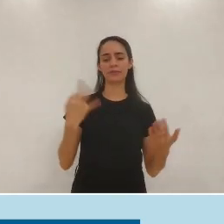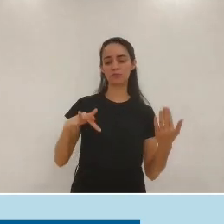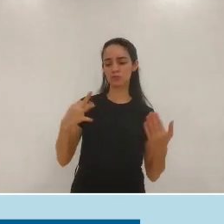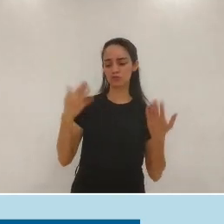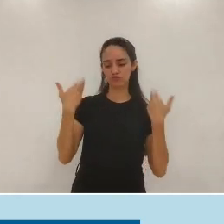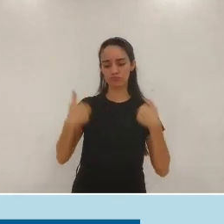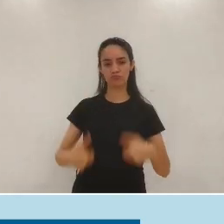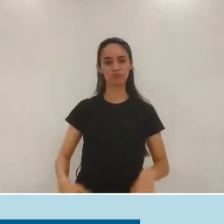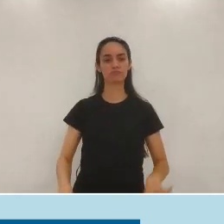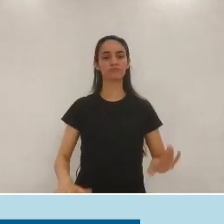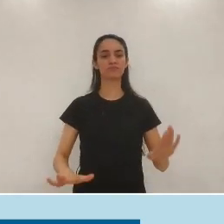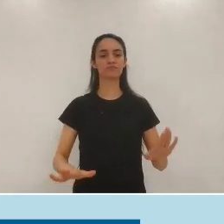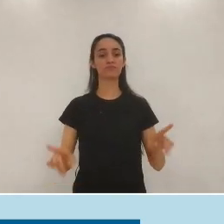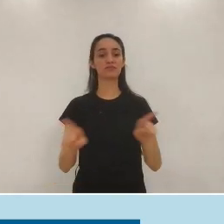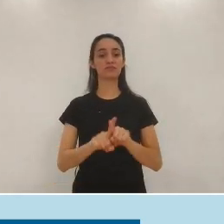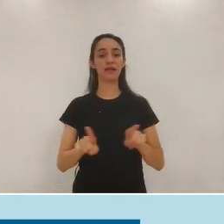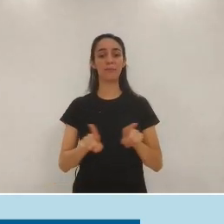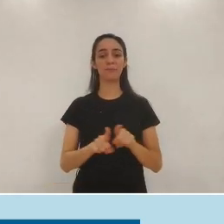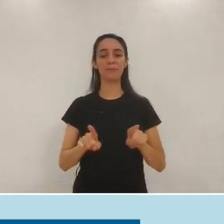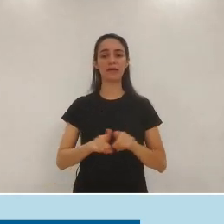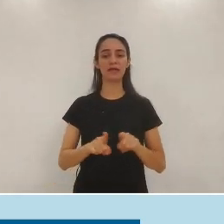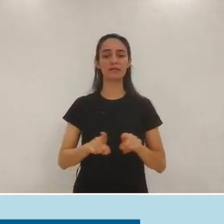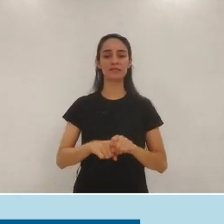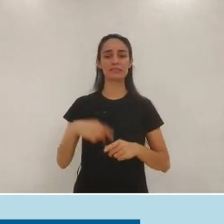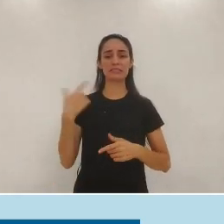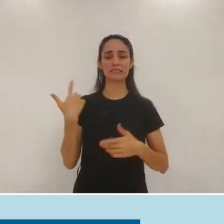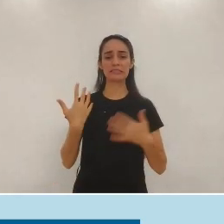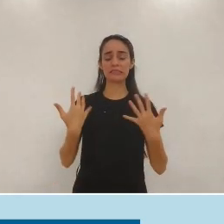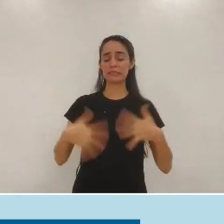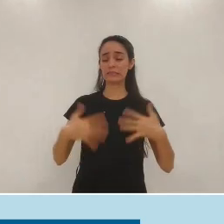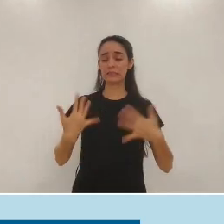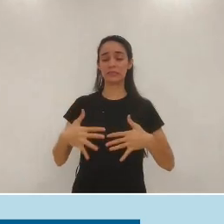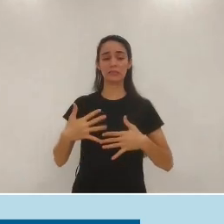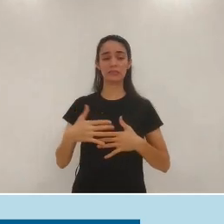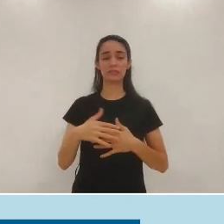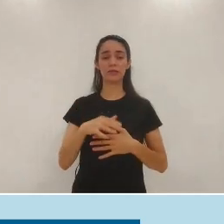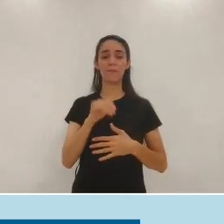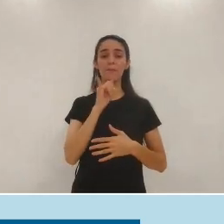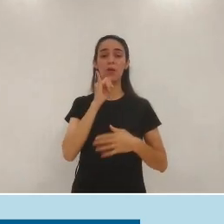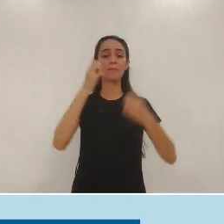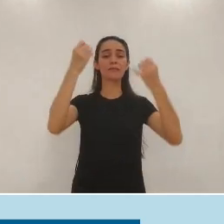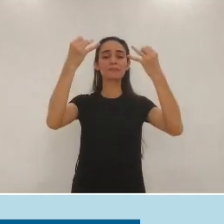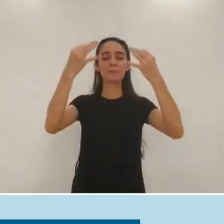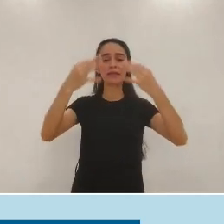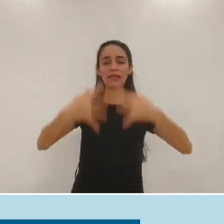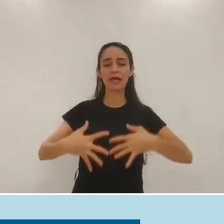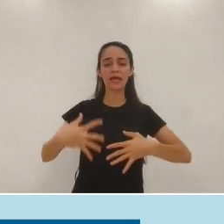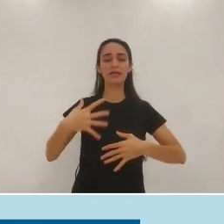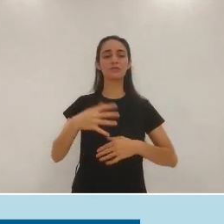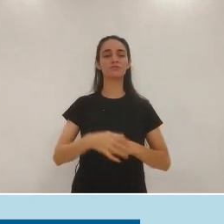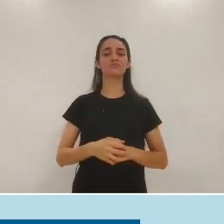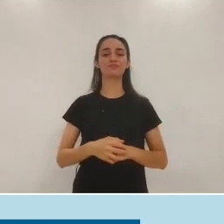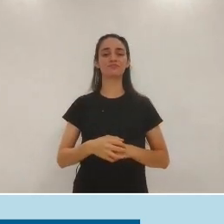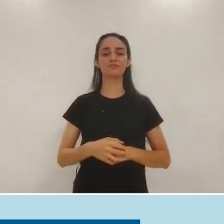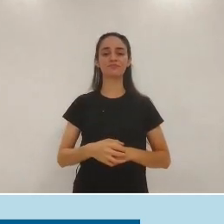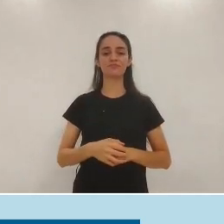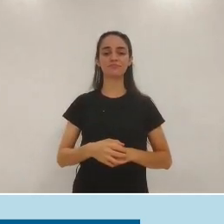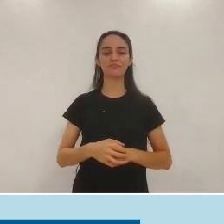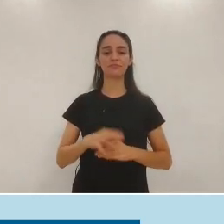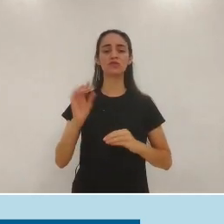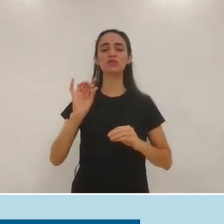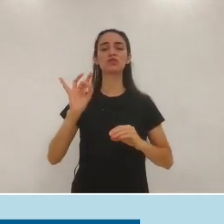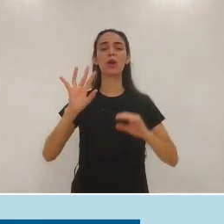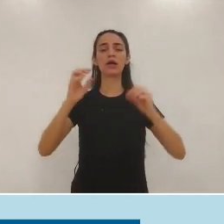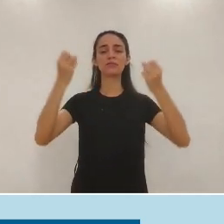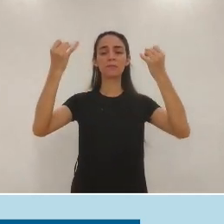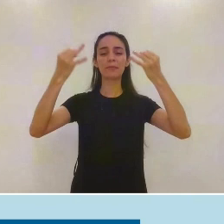as crises de mastócitos, que é quando, falando assim, uma coisa muito Para vocês entenderem,